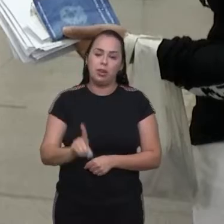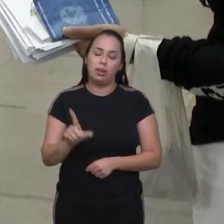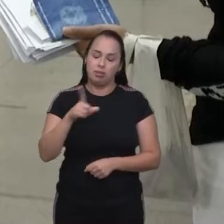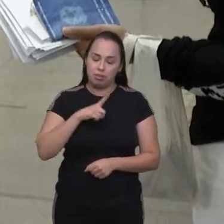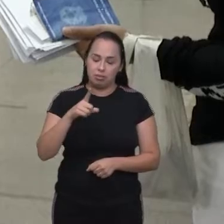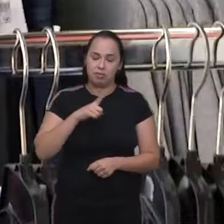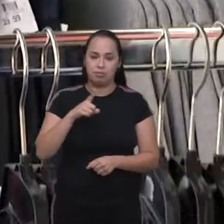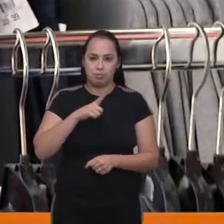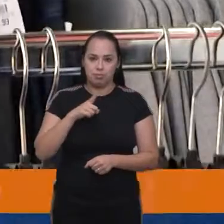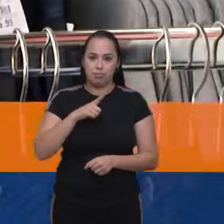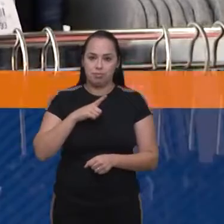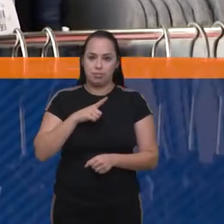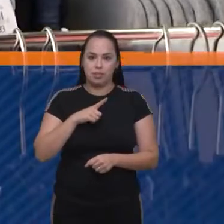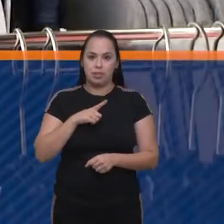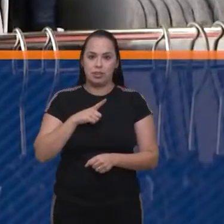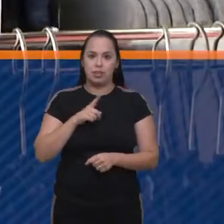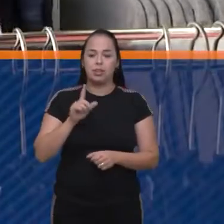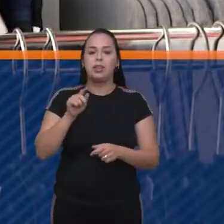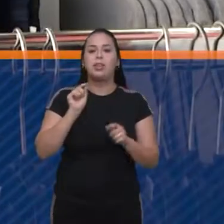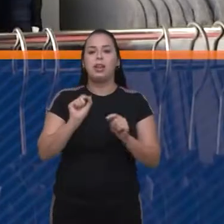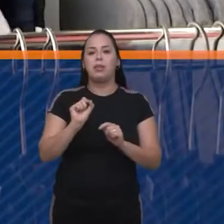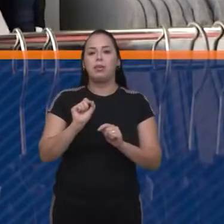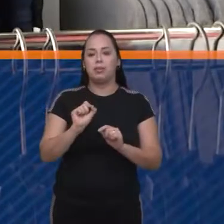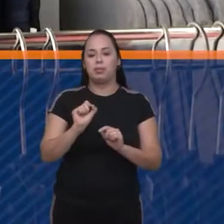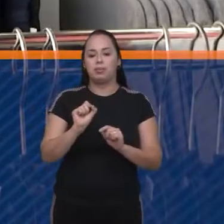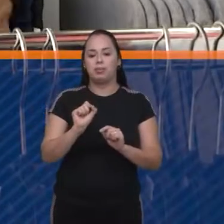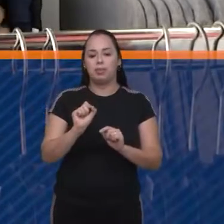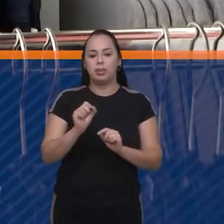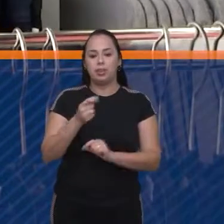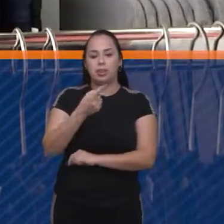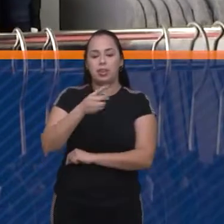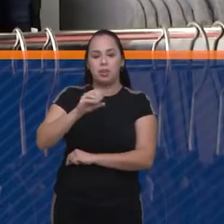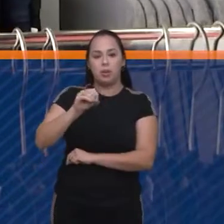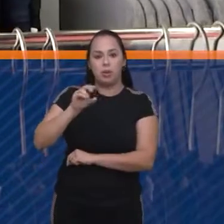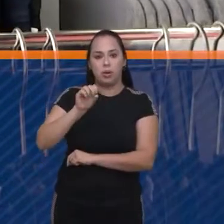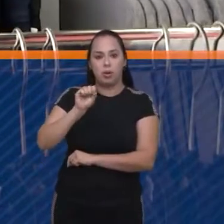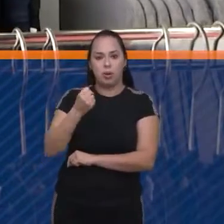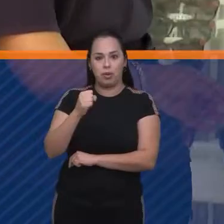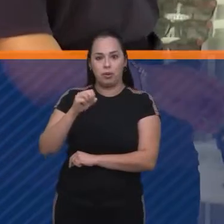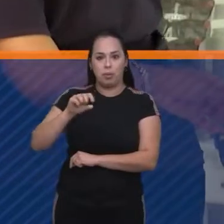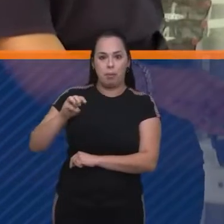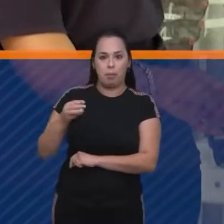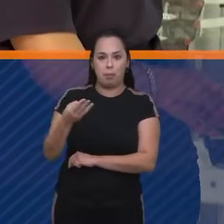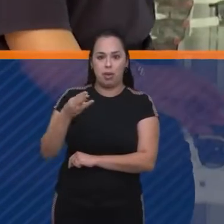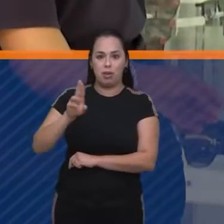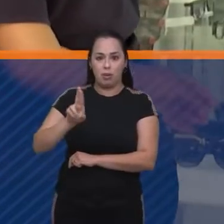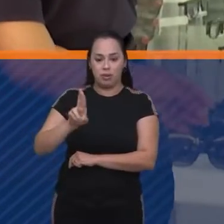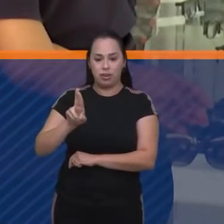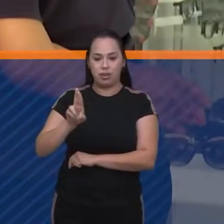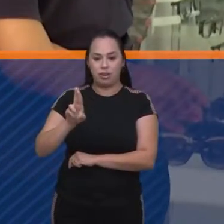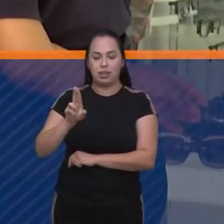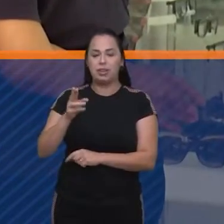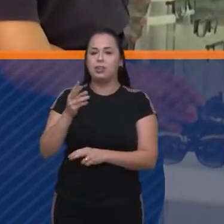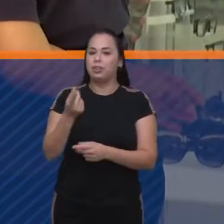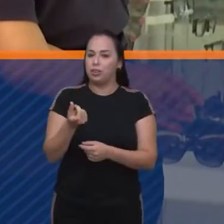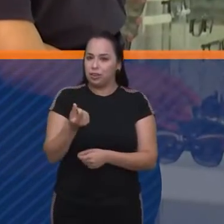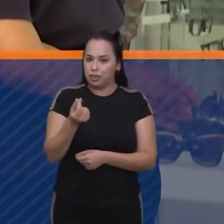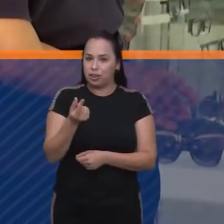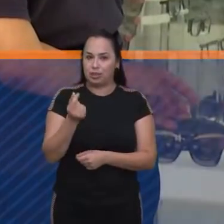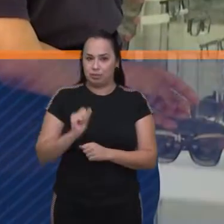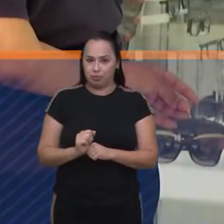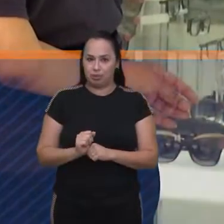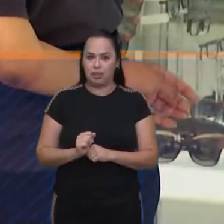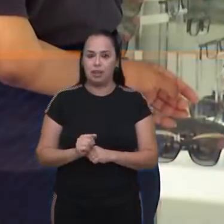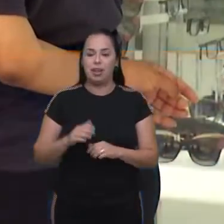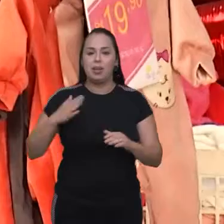ao adiantamento, o que pode representar só no mês de abril um montante de 108 milhões e 300